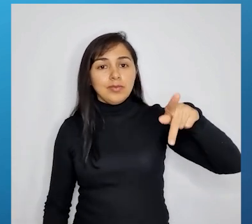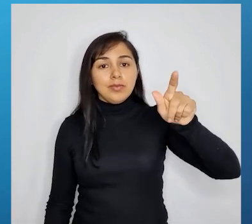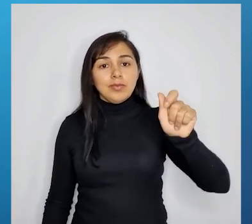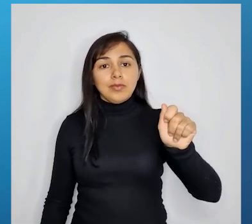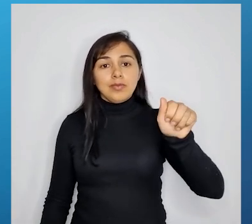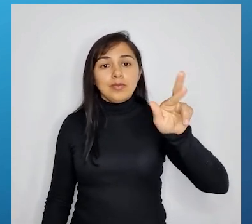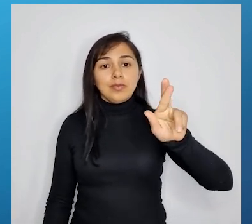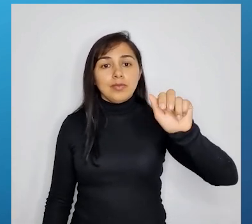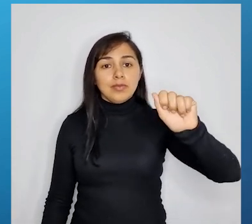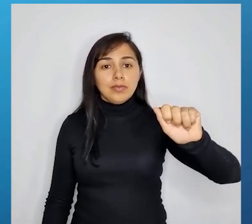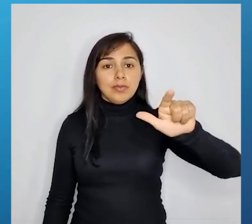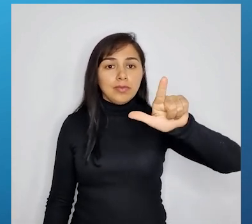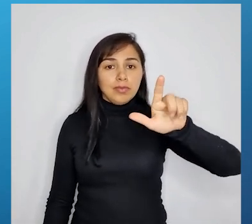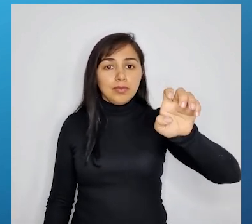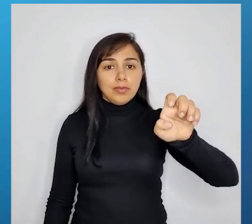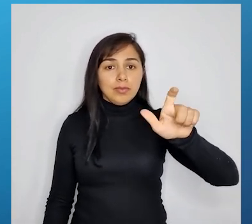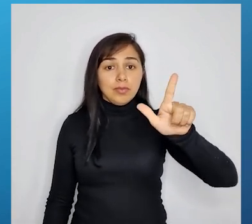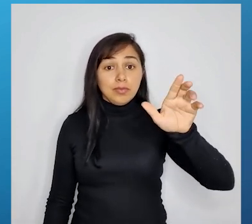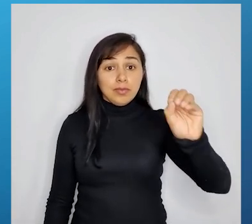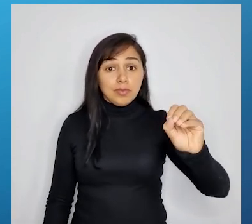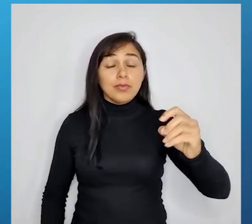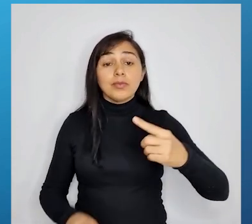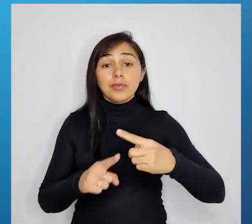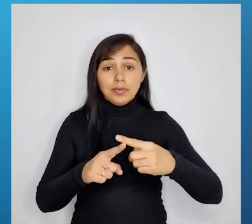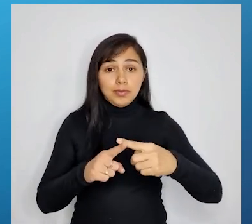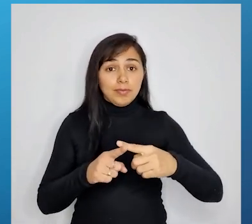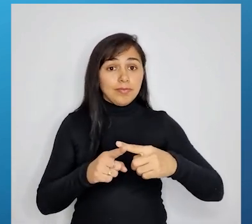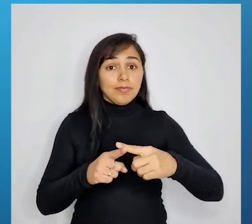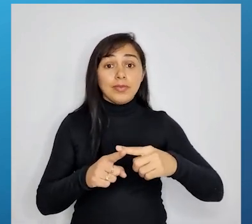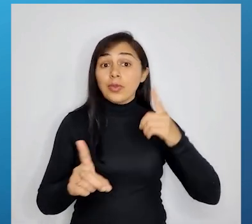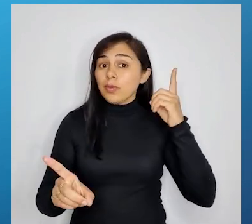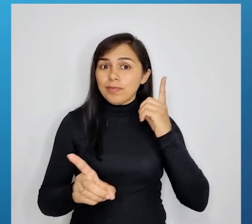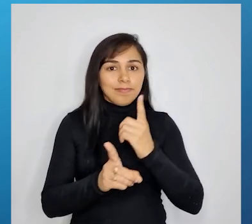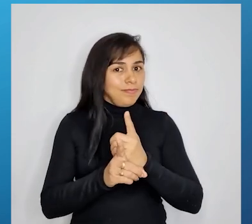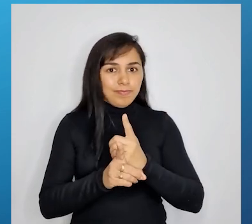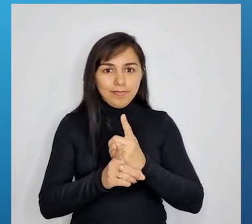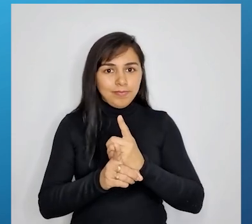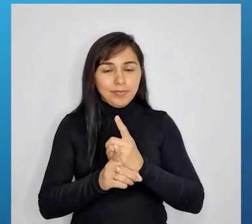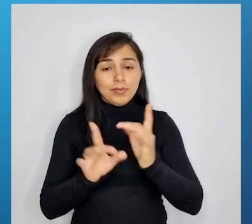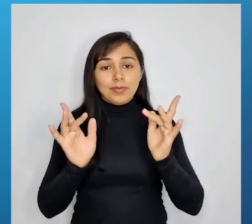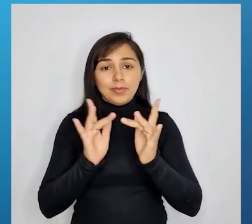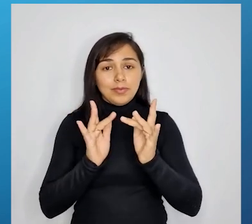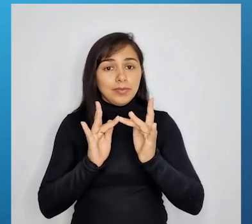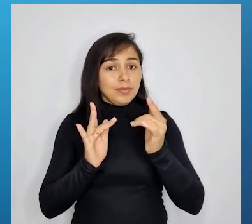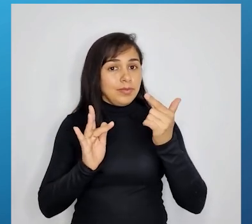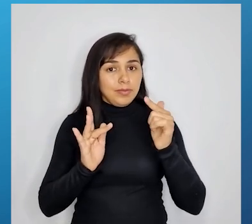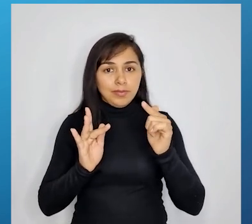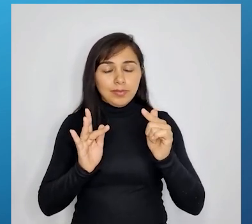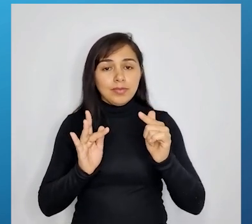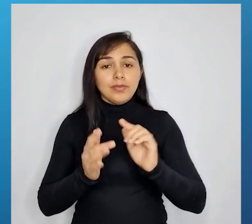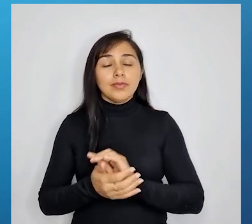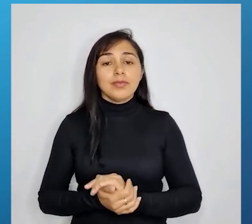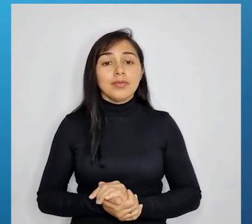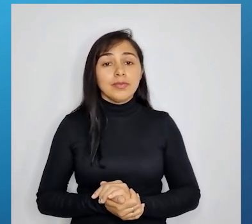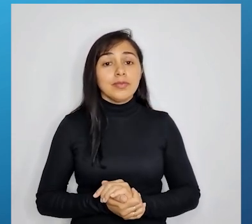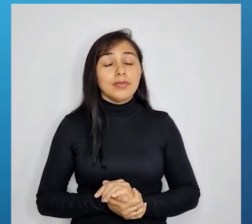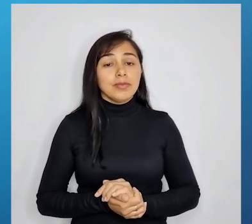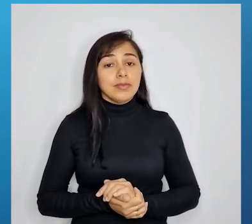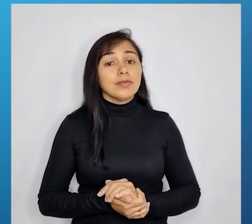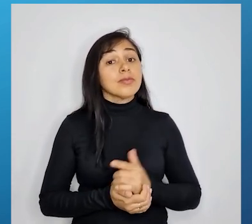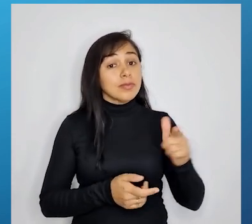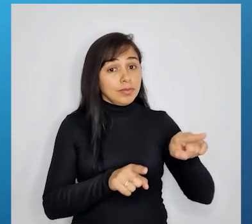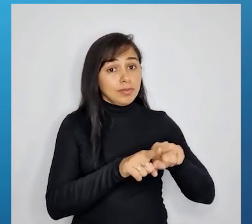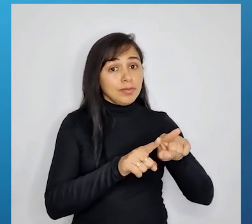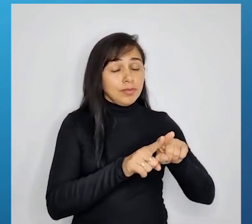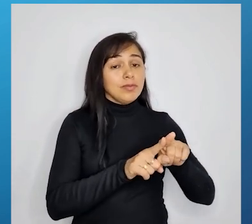se encontram, né? Se a gente prolongar eles aqui, ó, eles não vão se encontrar, tá? E nessa outra figura nós temos que esse